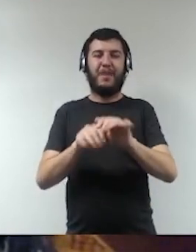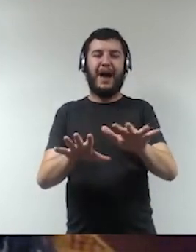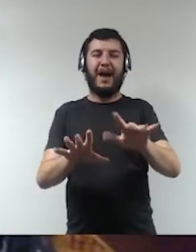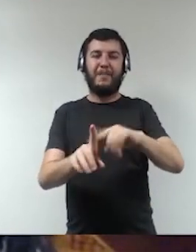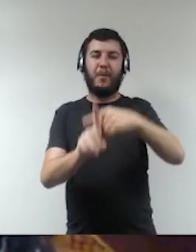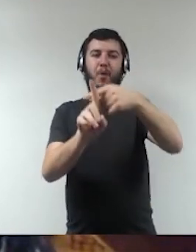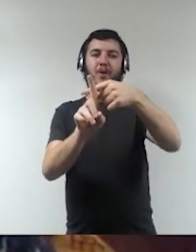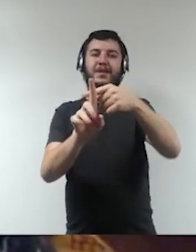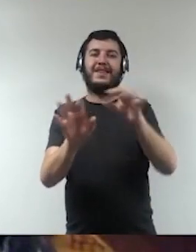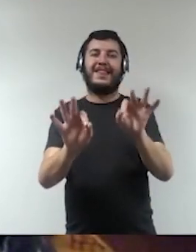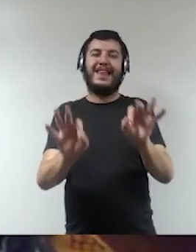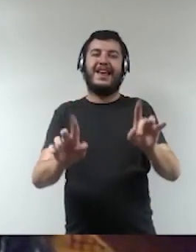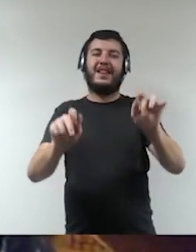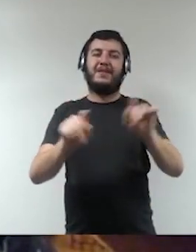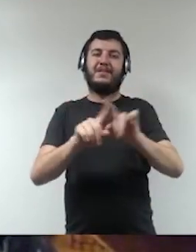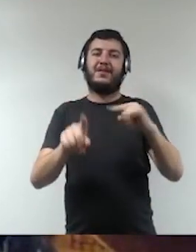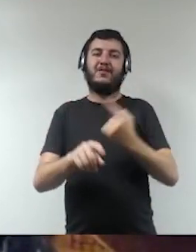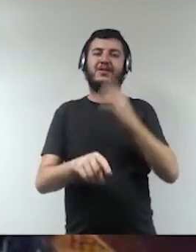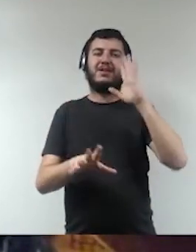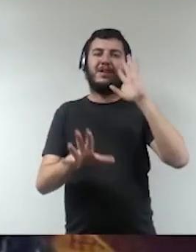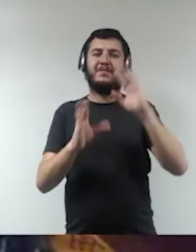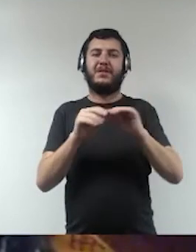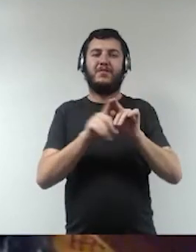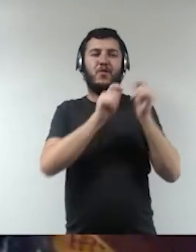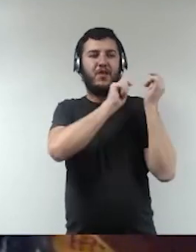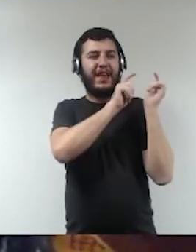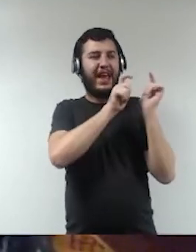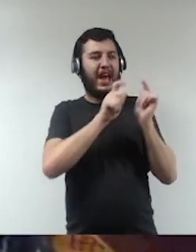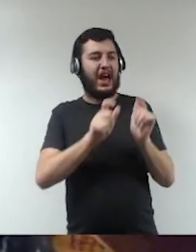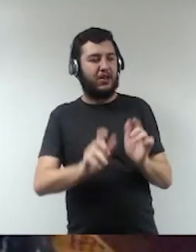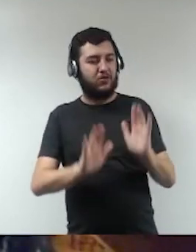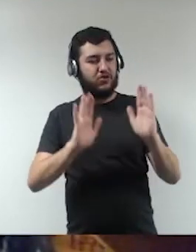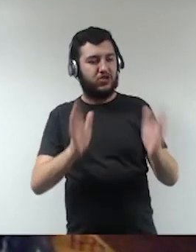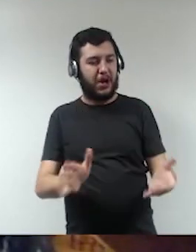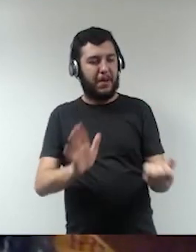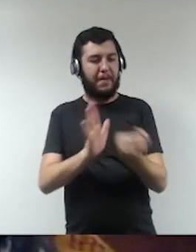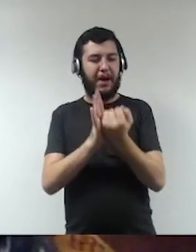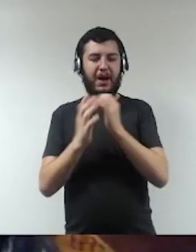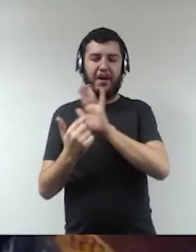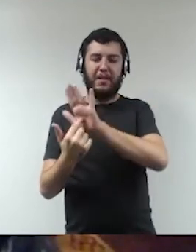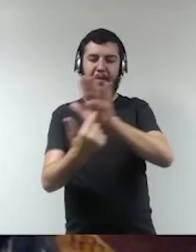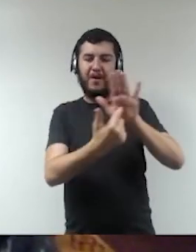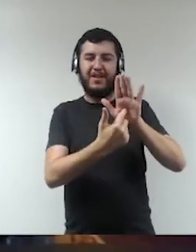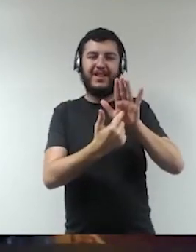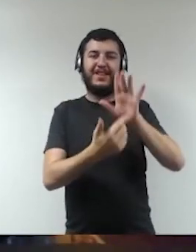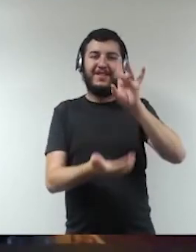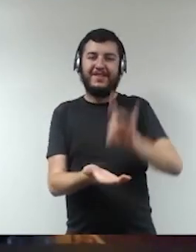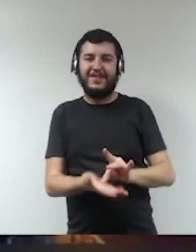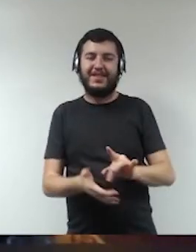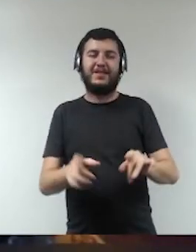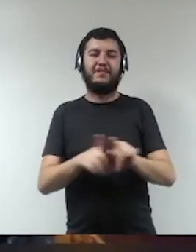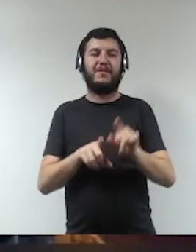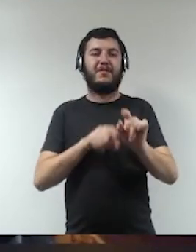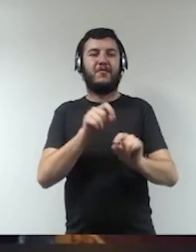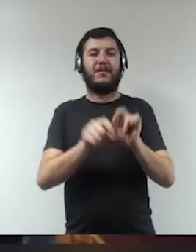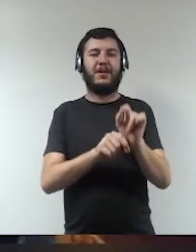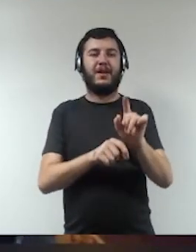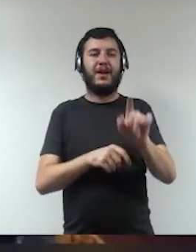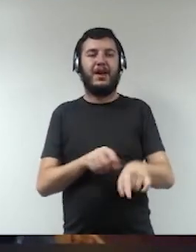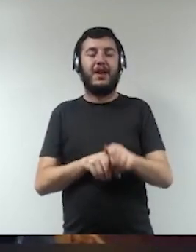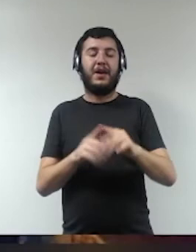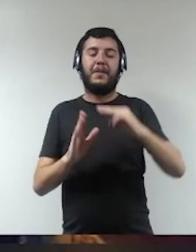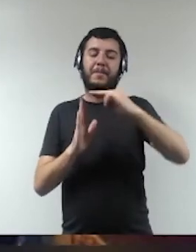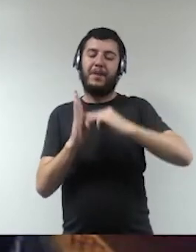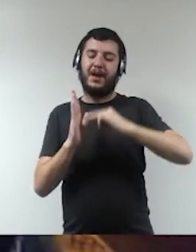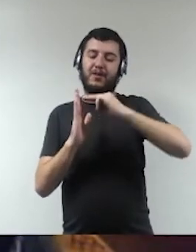legado que já se mostre, já vem se mostrando, e eu e a Samanta a gente tem conversado bastante sobre isso, é a questão dos métodos alternativos